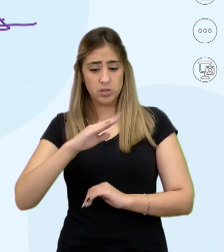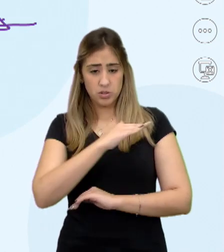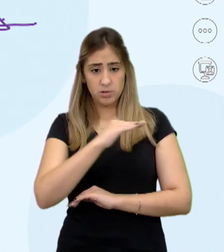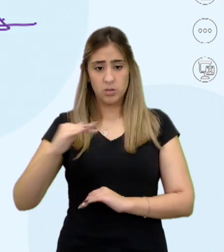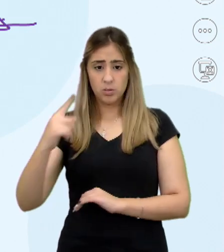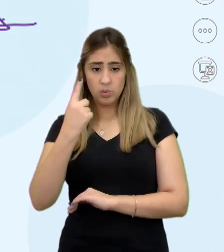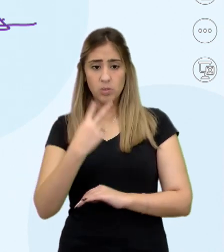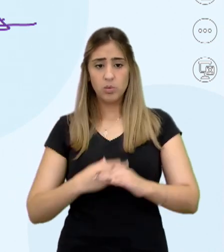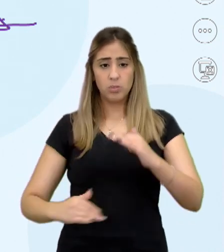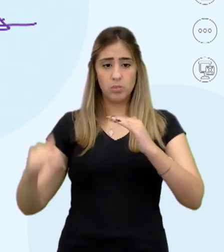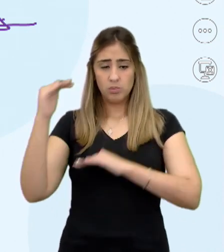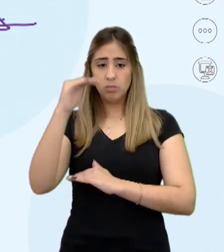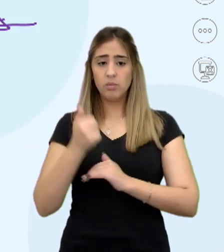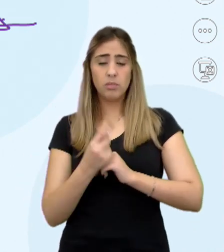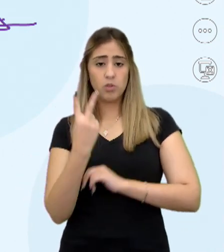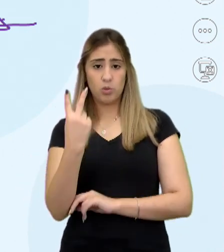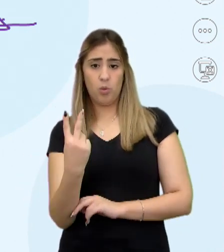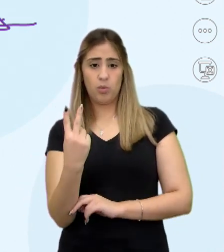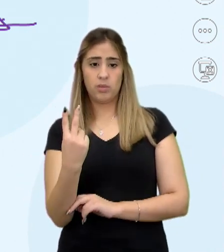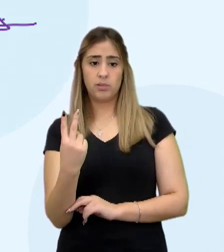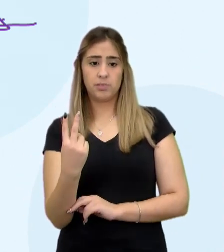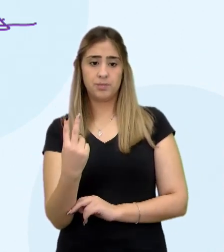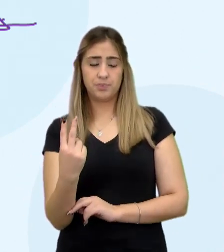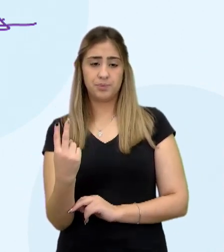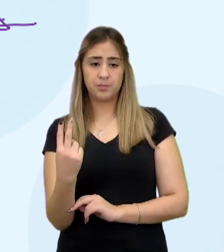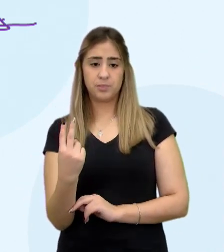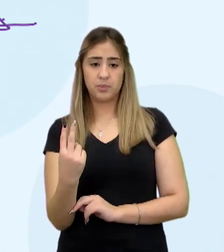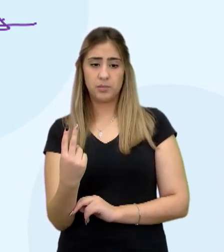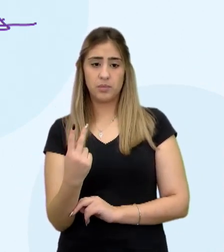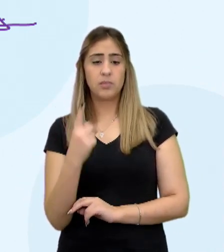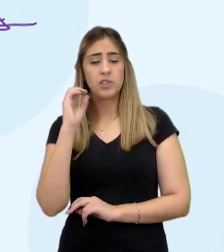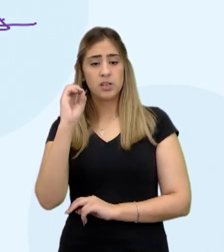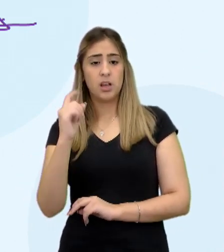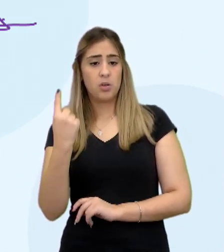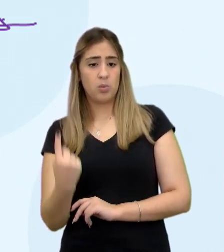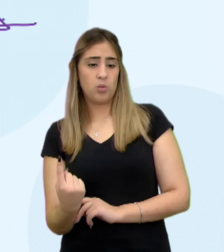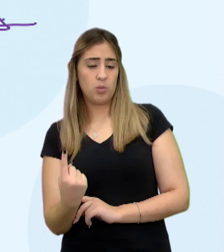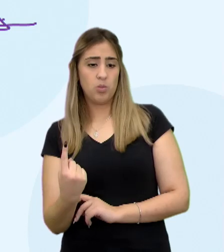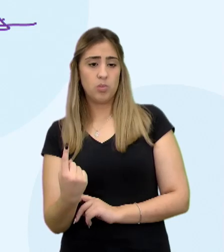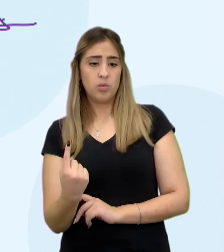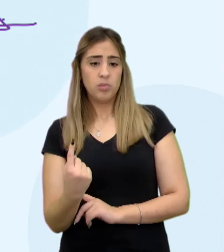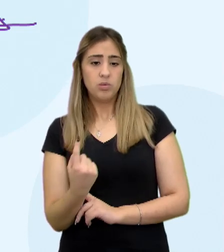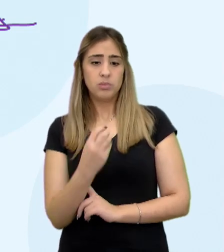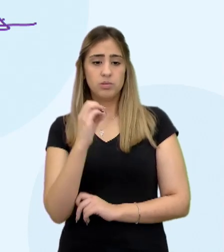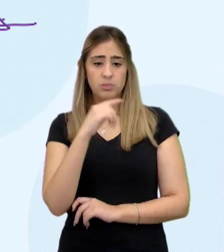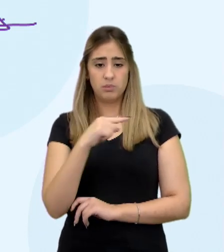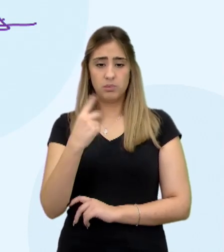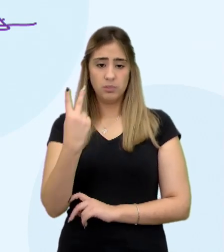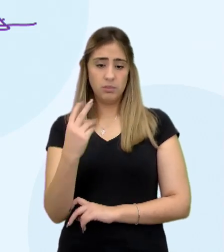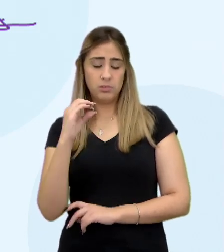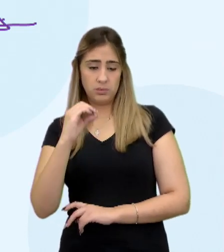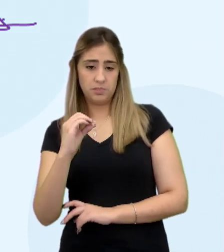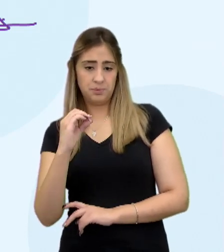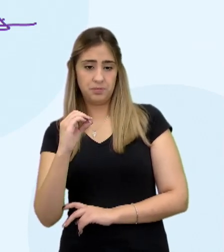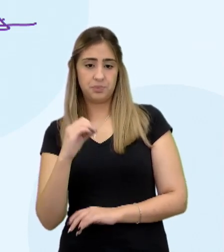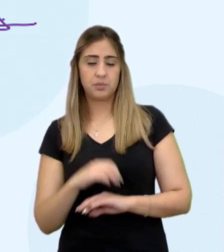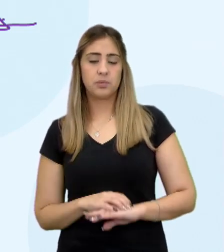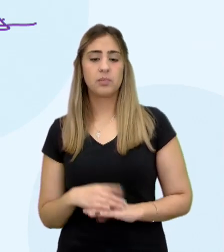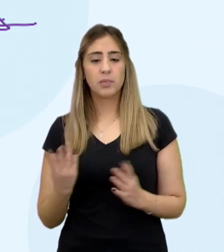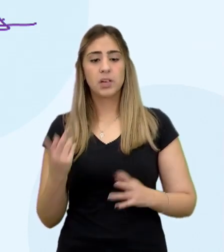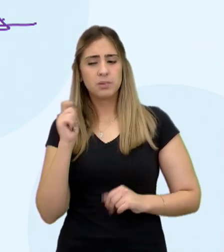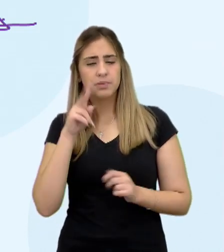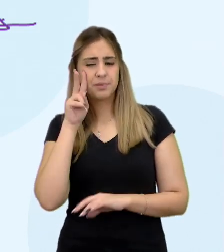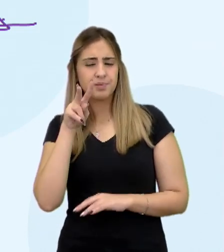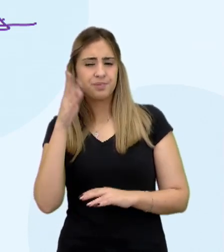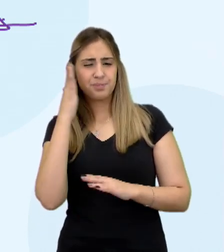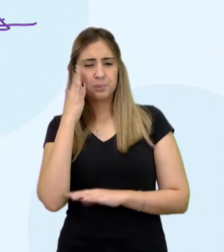1, ó, foi parar na direção do 2, a do 0 na direção do 1, aqui do menos 1 na direção do 0. Ah, professora, então peraí, deixa eu ver se